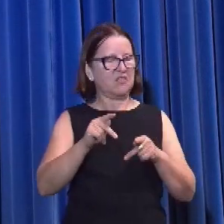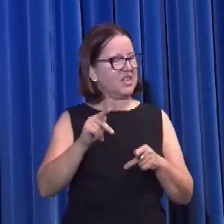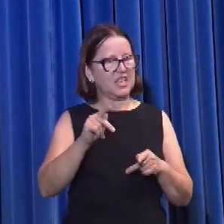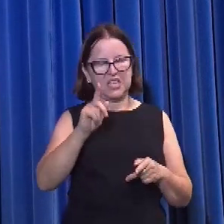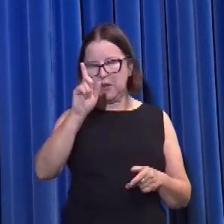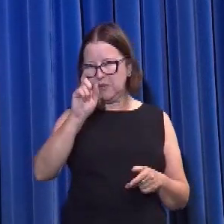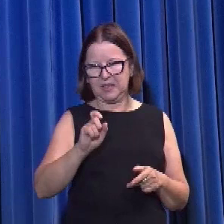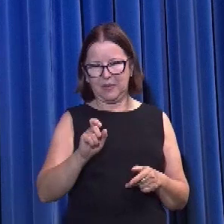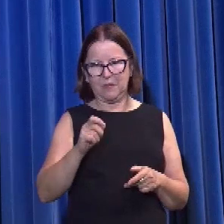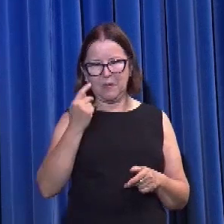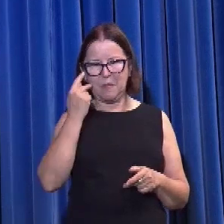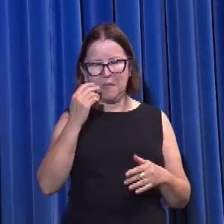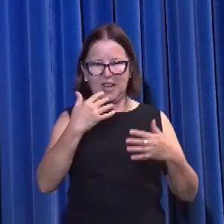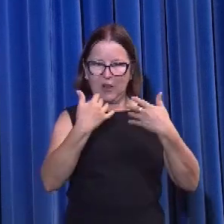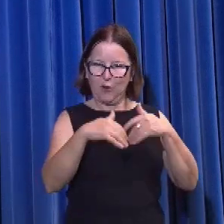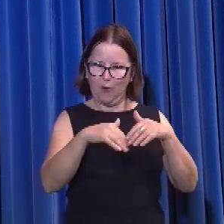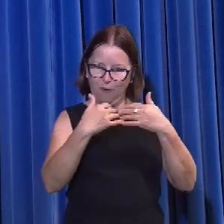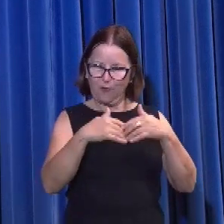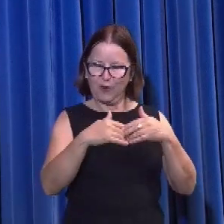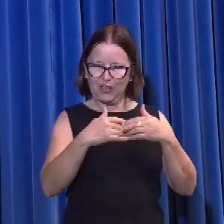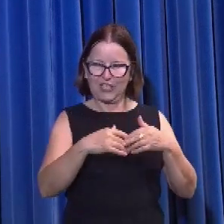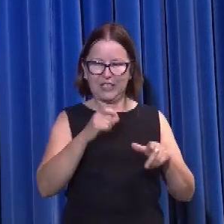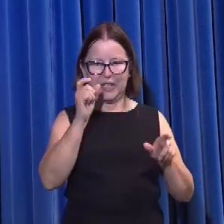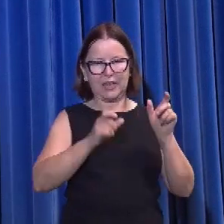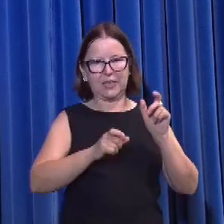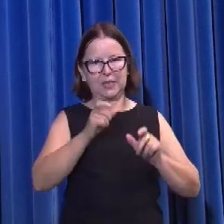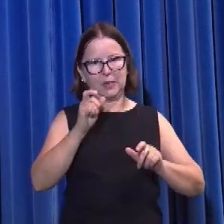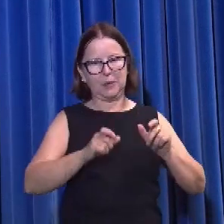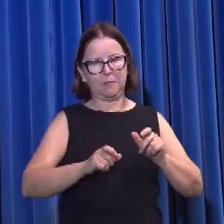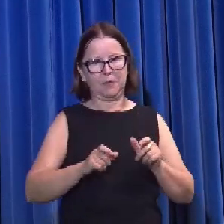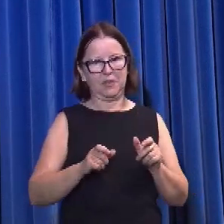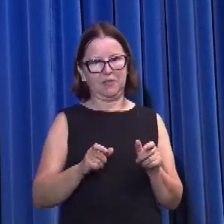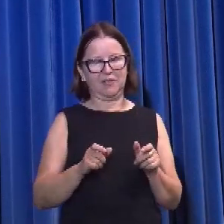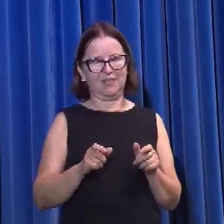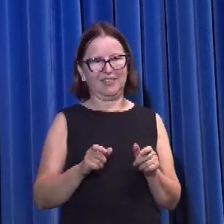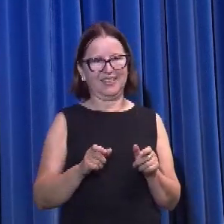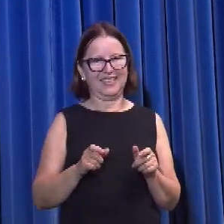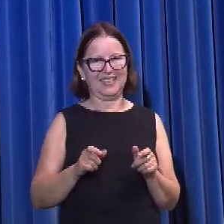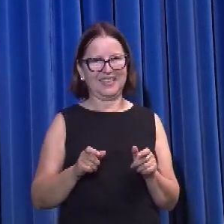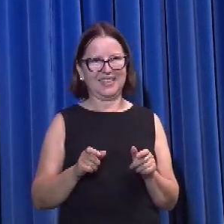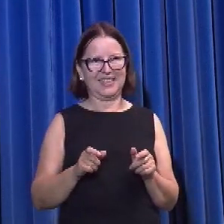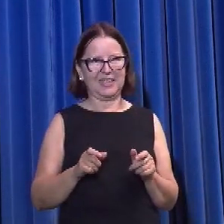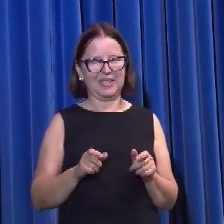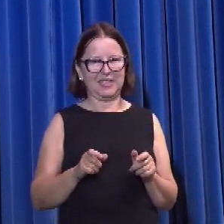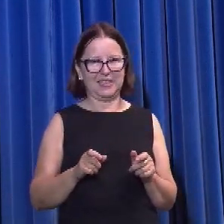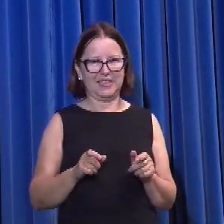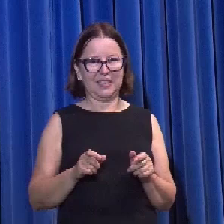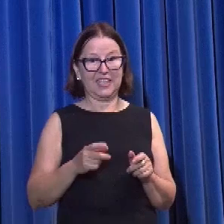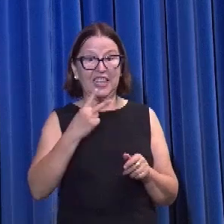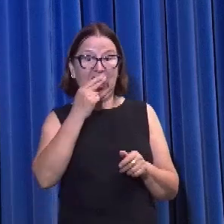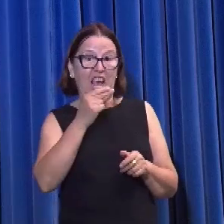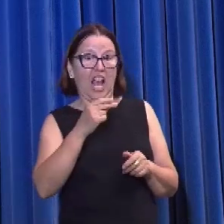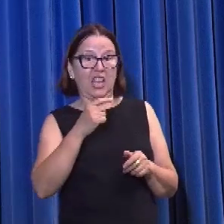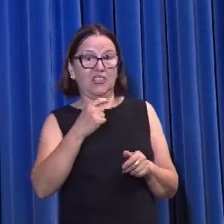confundir aqueles, aí eu boto, que pensam que são, porque ninguém é. Ele só pensa que é.